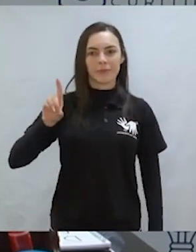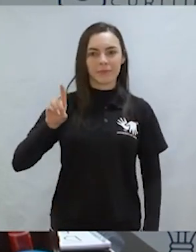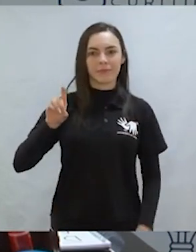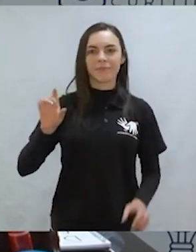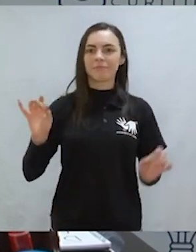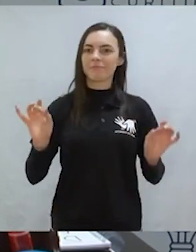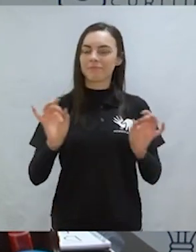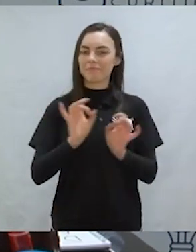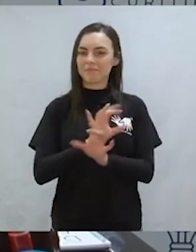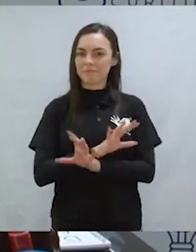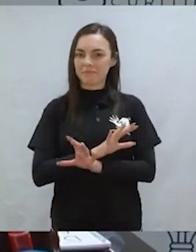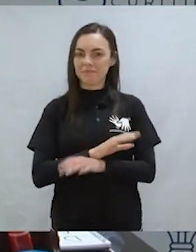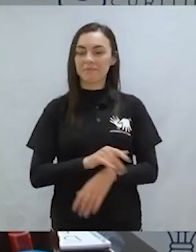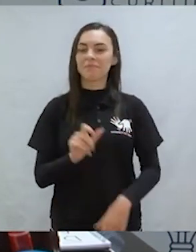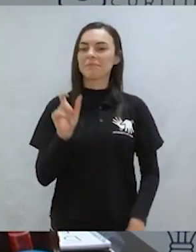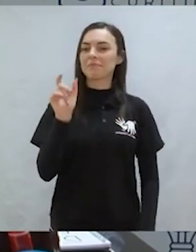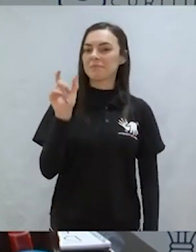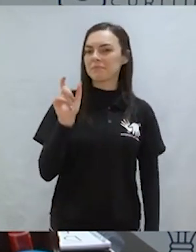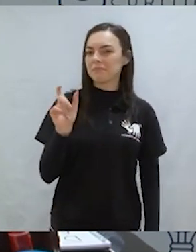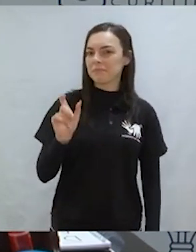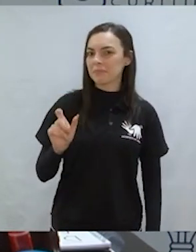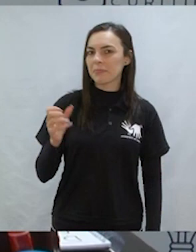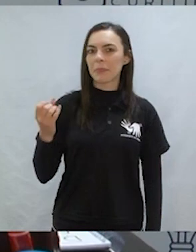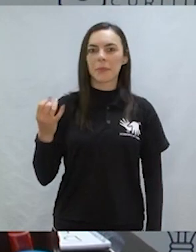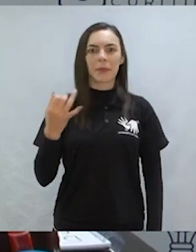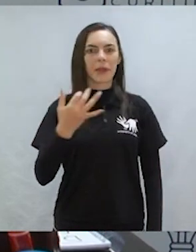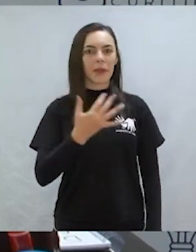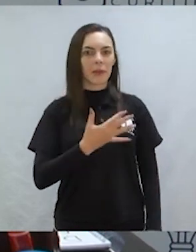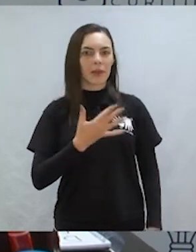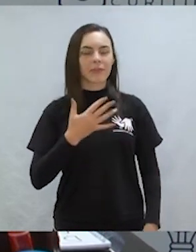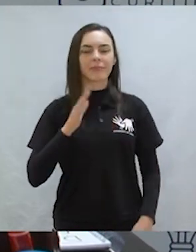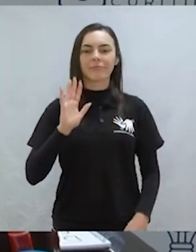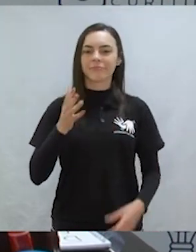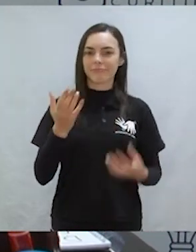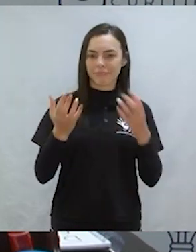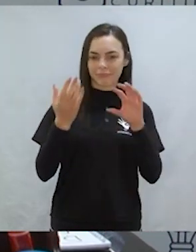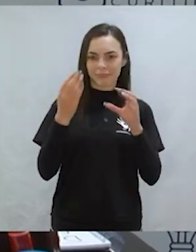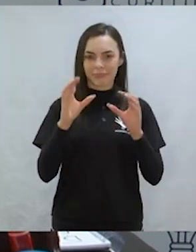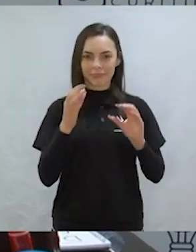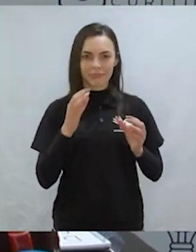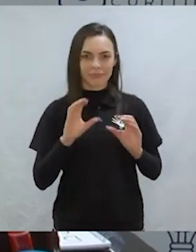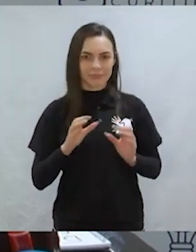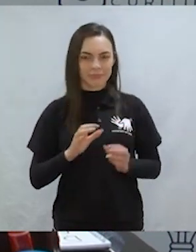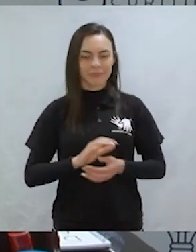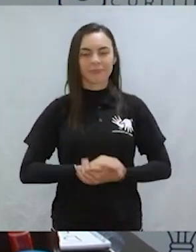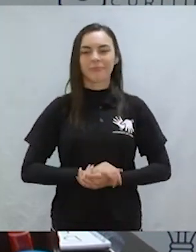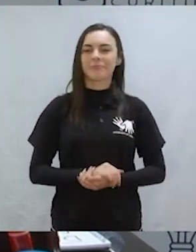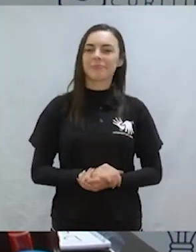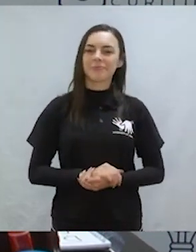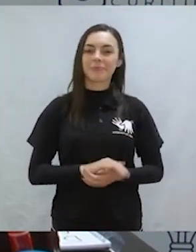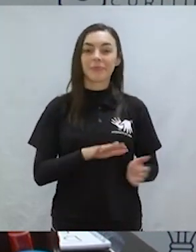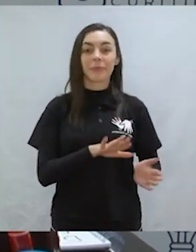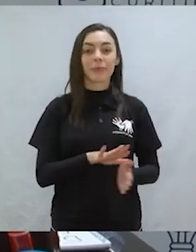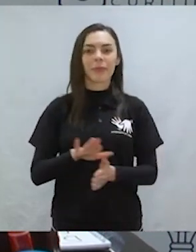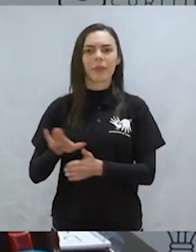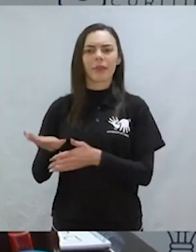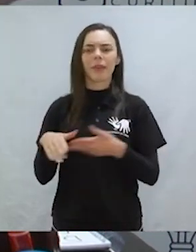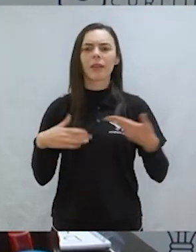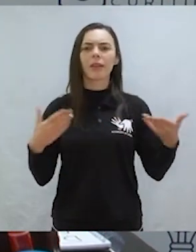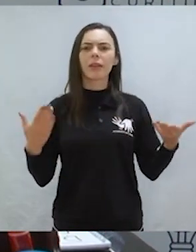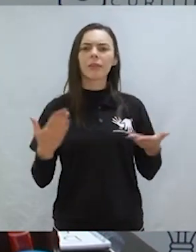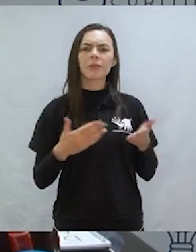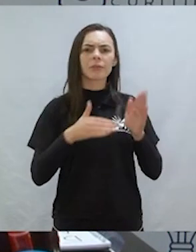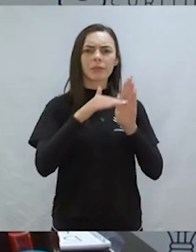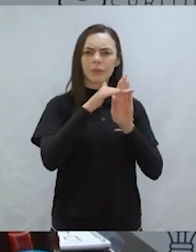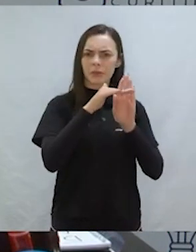o alfabeto. Quantas palavrinhas nós já preenchemos ali o alfabeto? E agora, vamos ver se